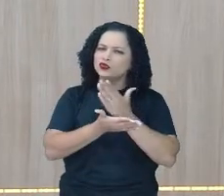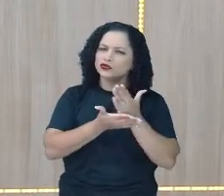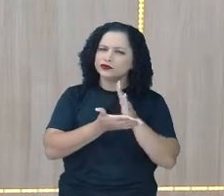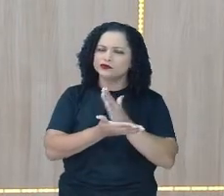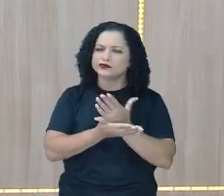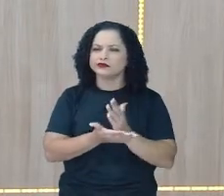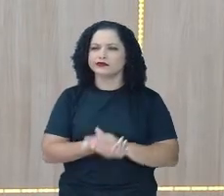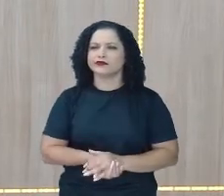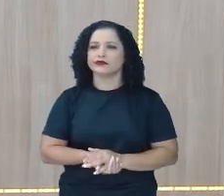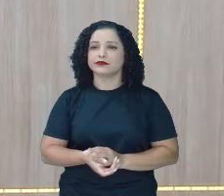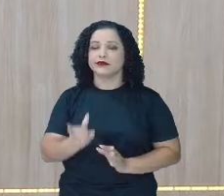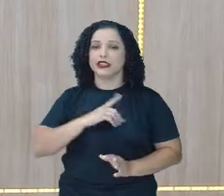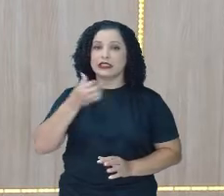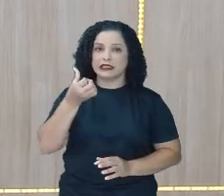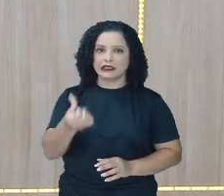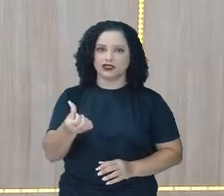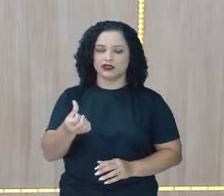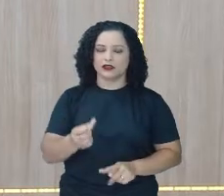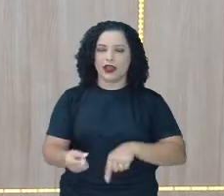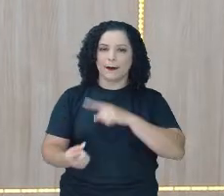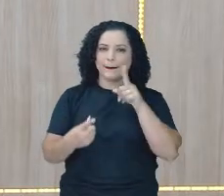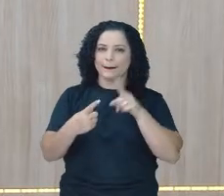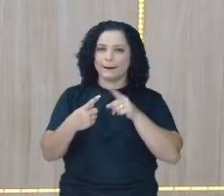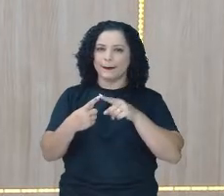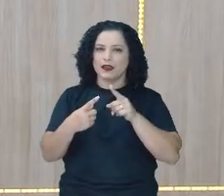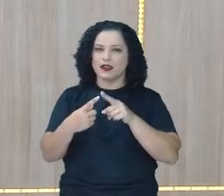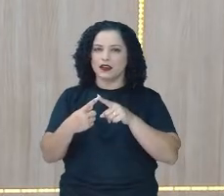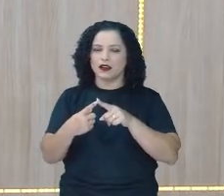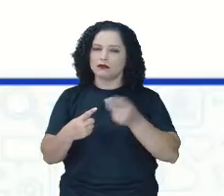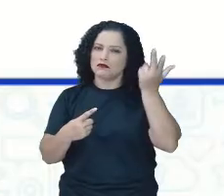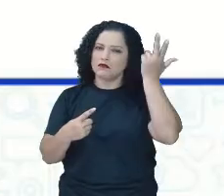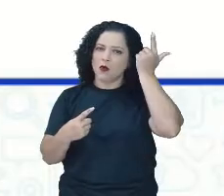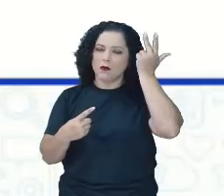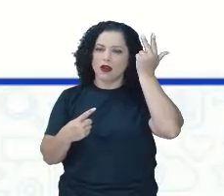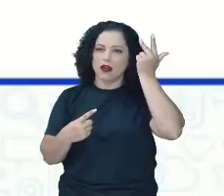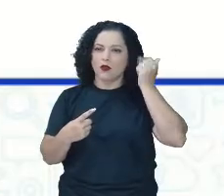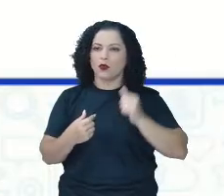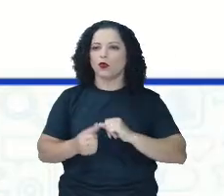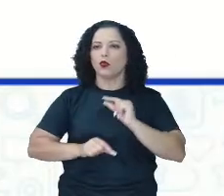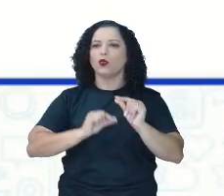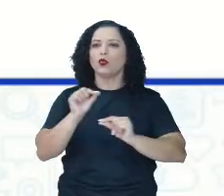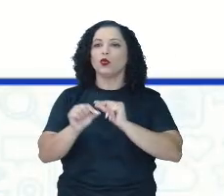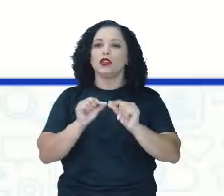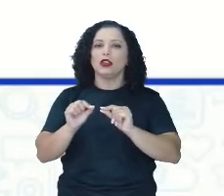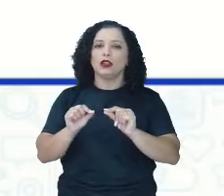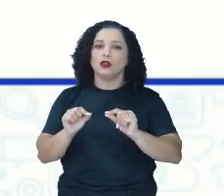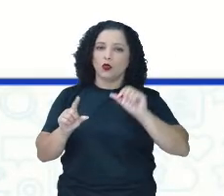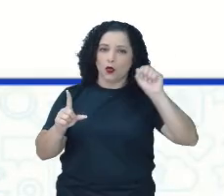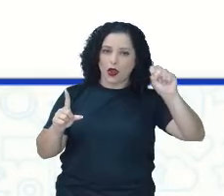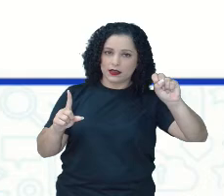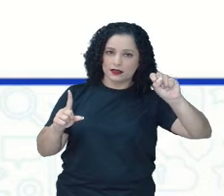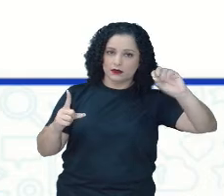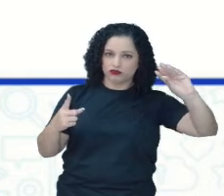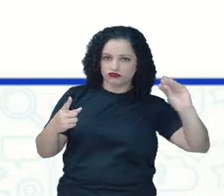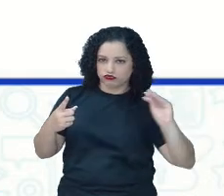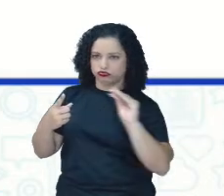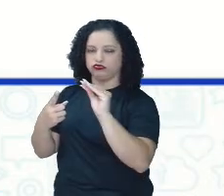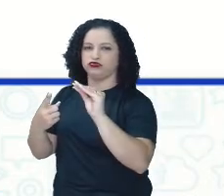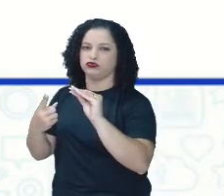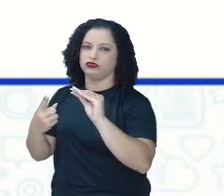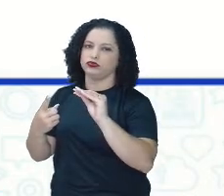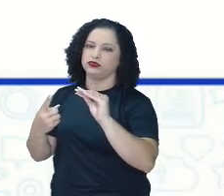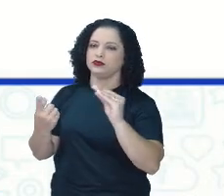tá? Existem algumas regras. A primeira regra é a regra normal. Você vai acrescentar o S em algumas palavras.